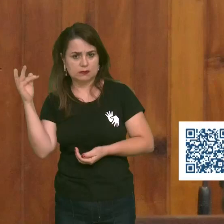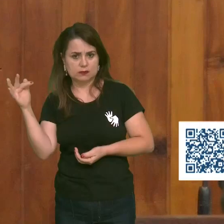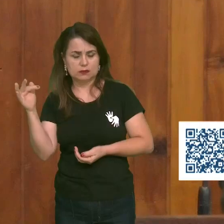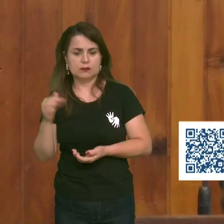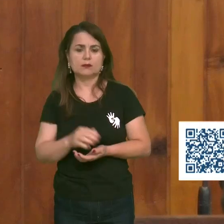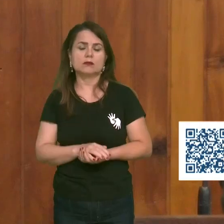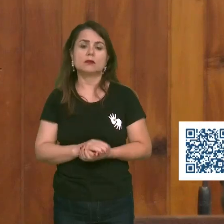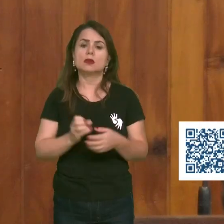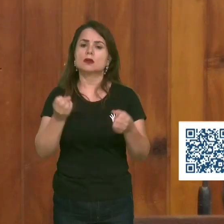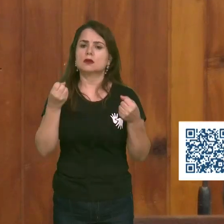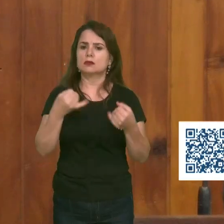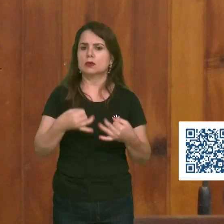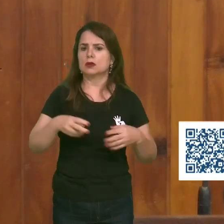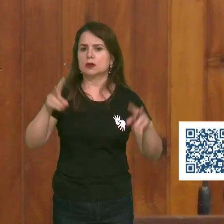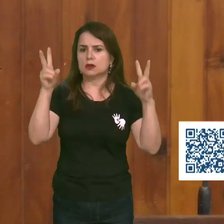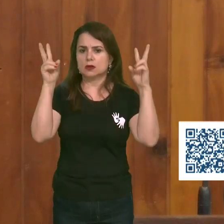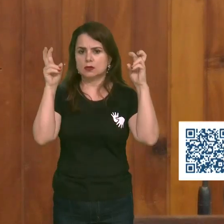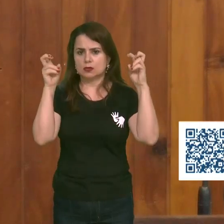situação